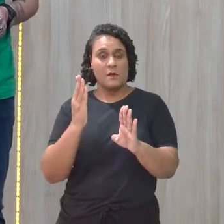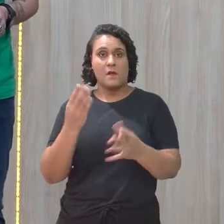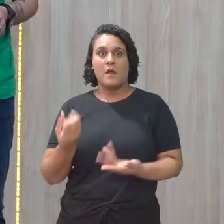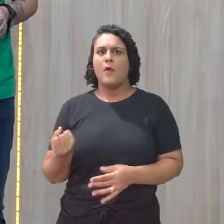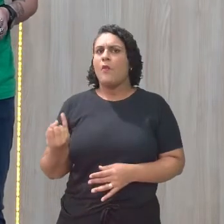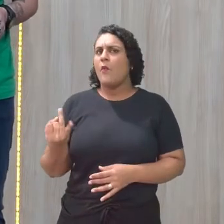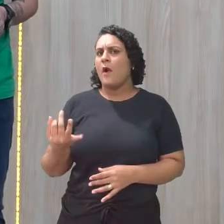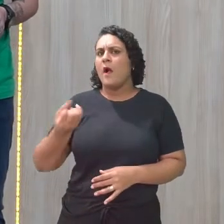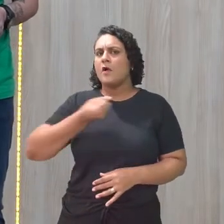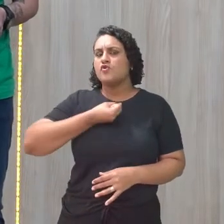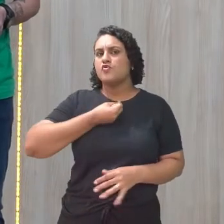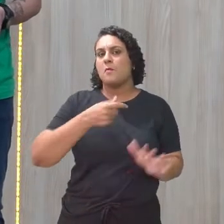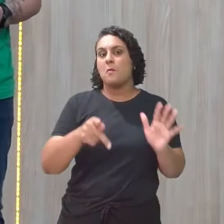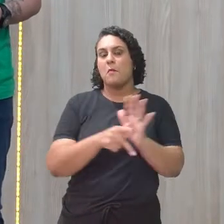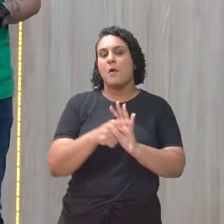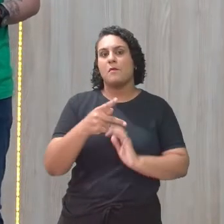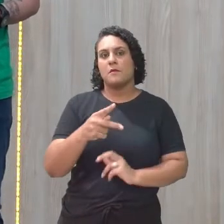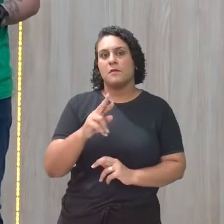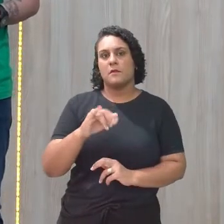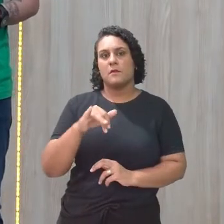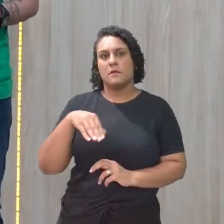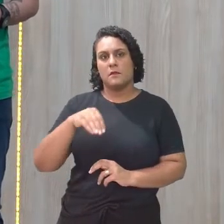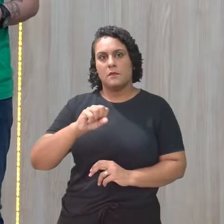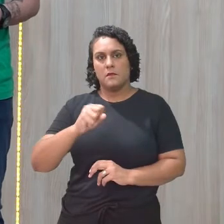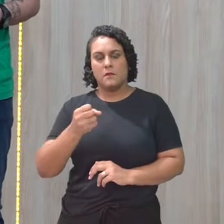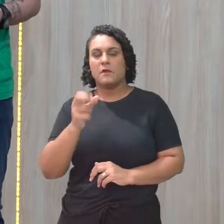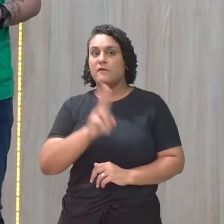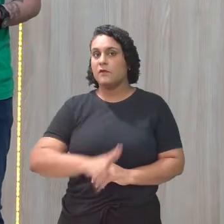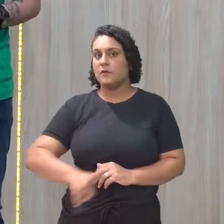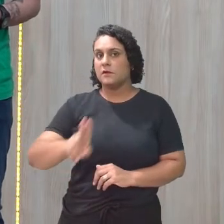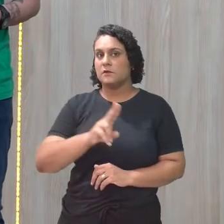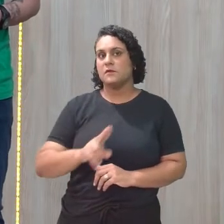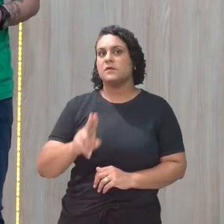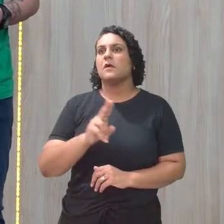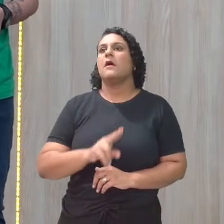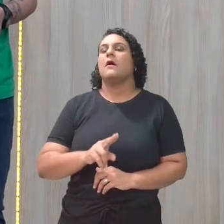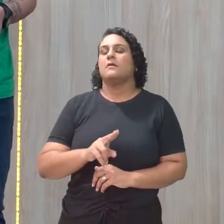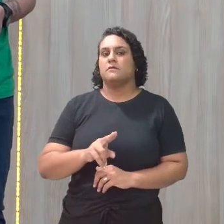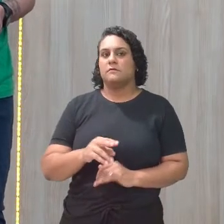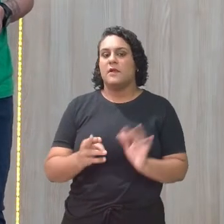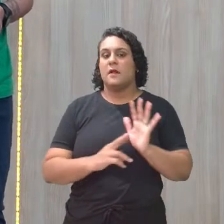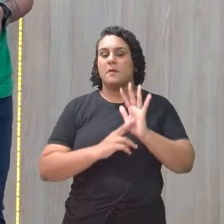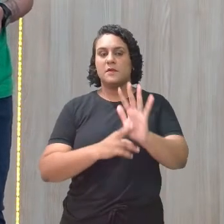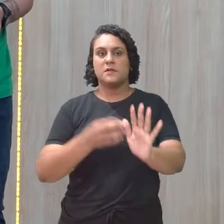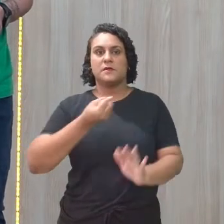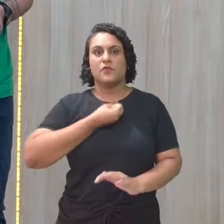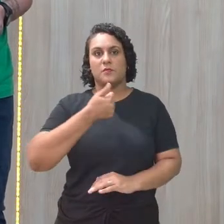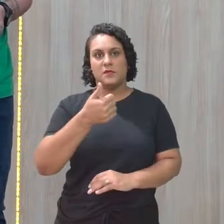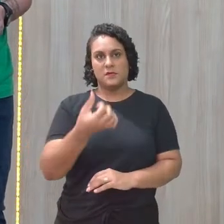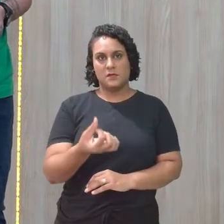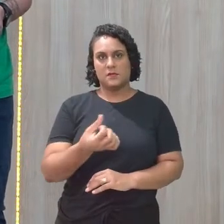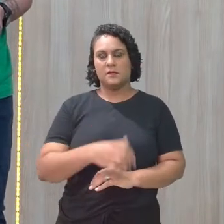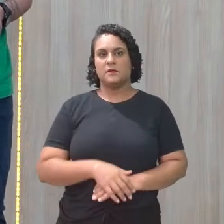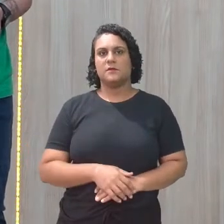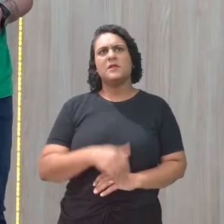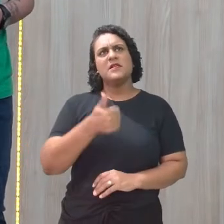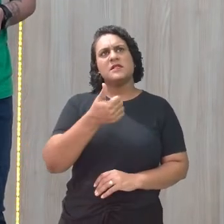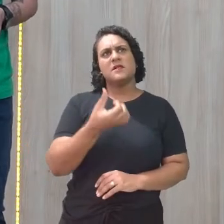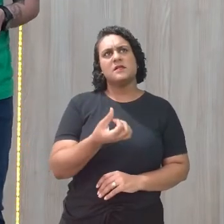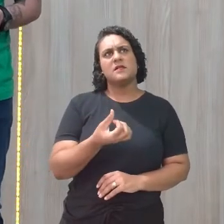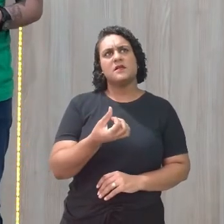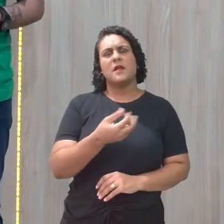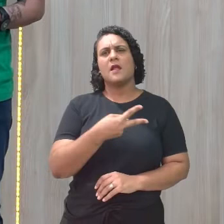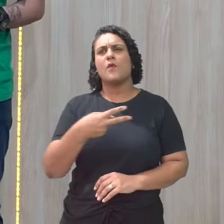os fatores primos que eu vou utilizar para escrever o número 16, ou seja, 16 é igual a qual